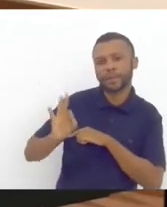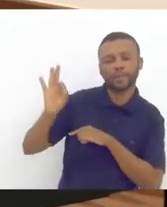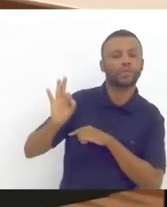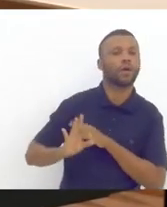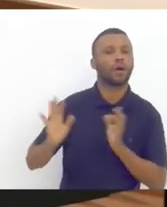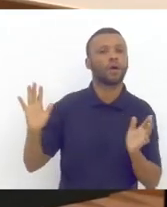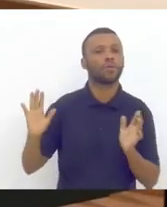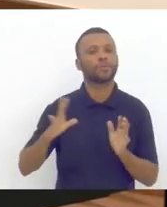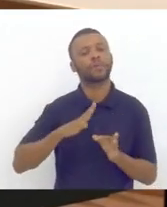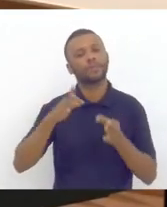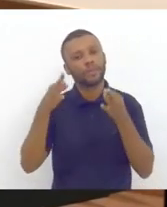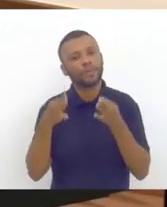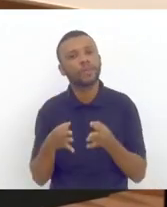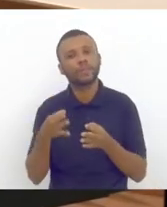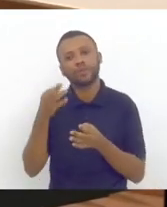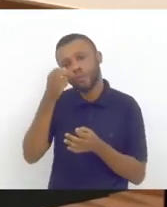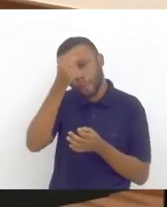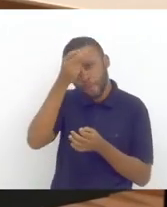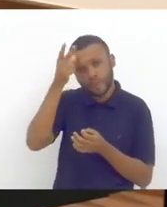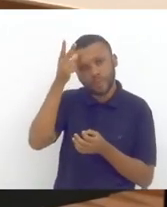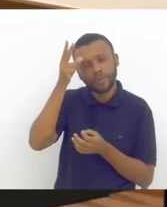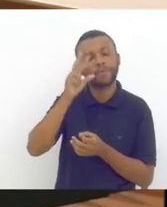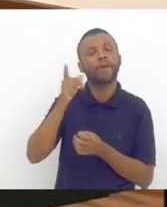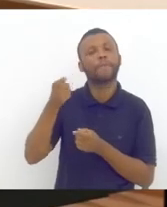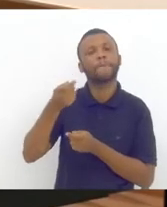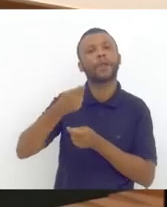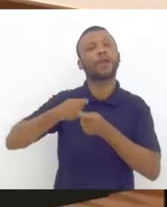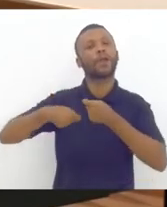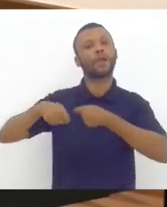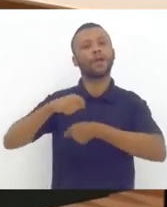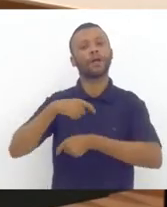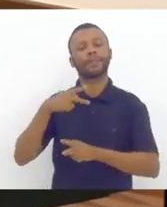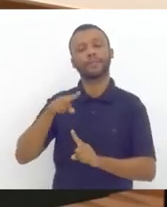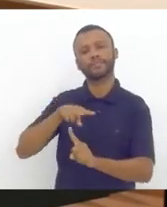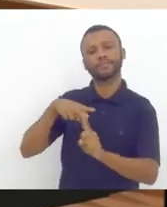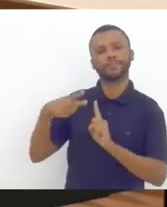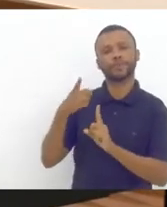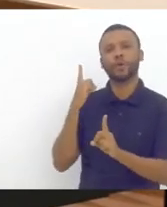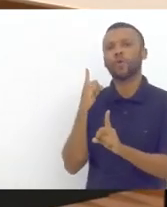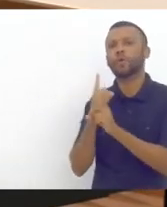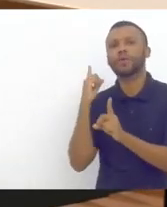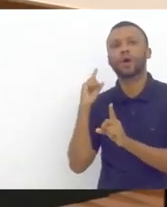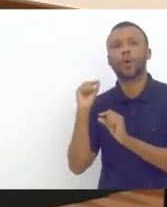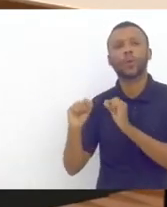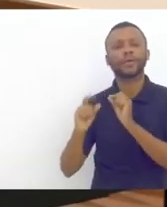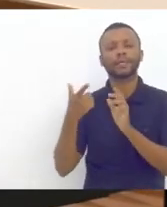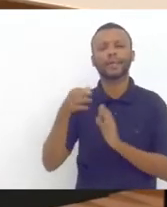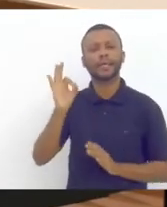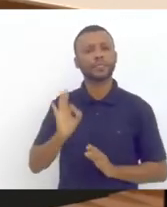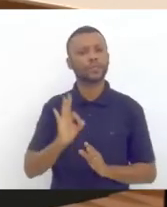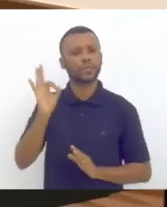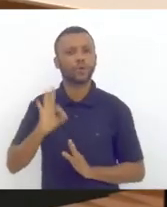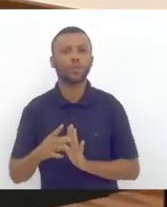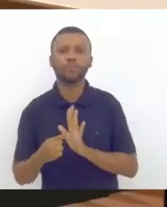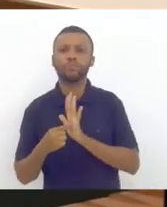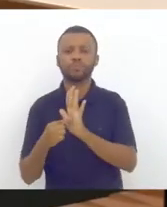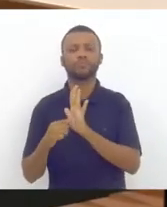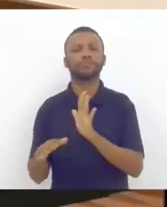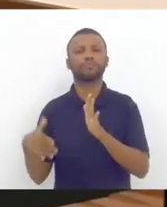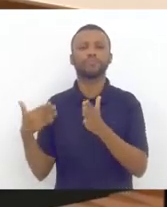certeza os municípios vão se movimentar na perspectiva de ir ao encontro do que estes indicadores